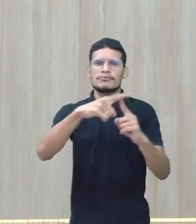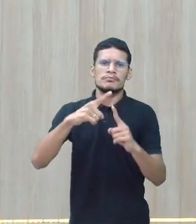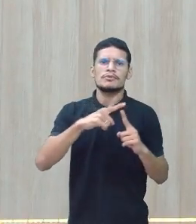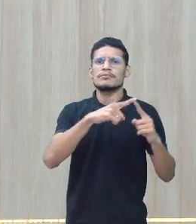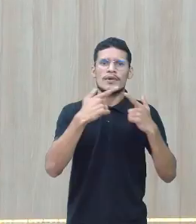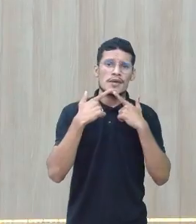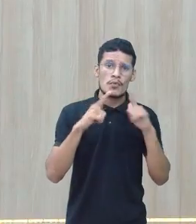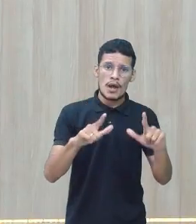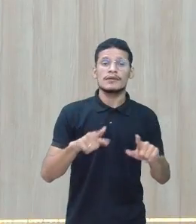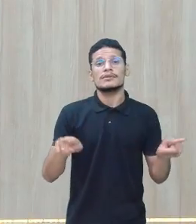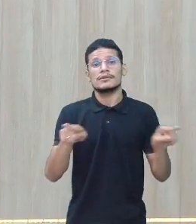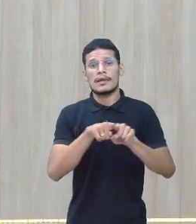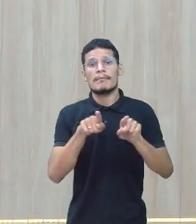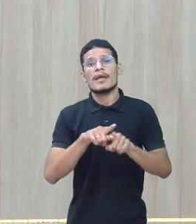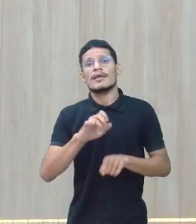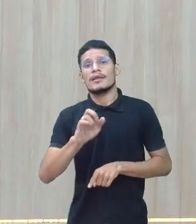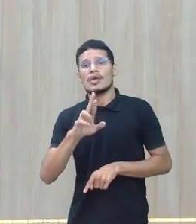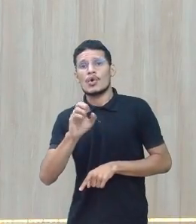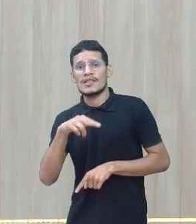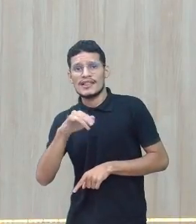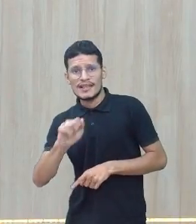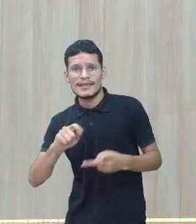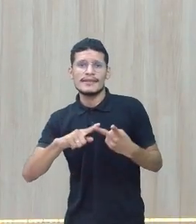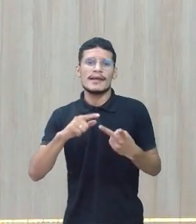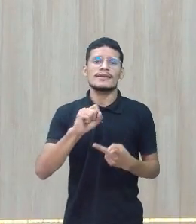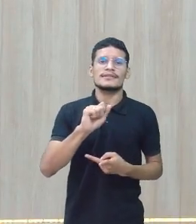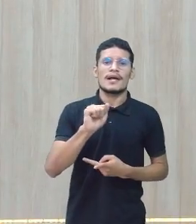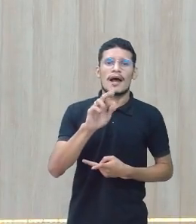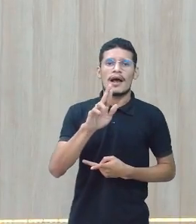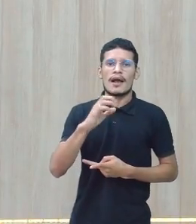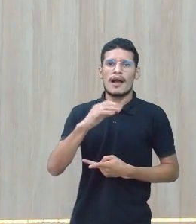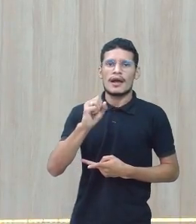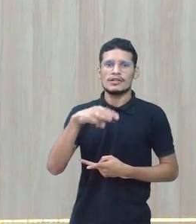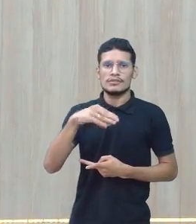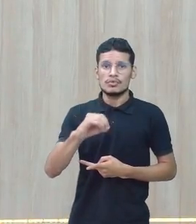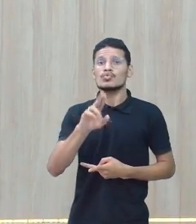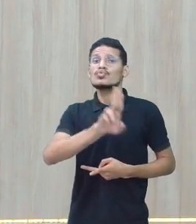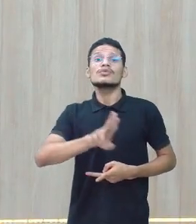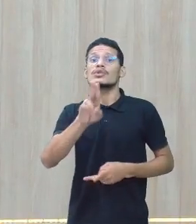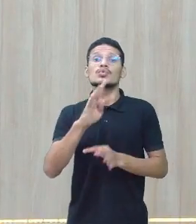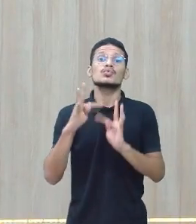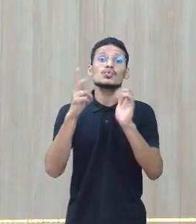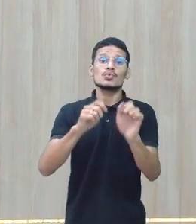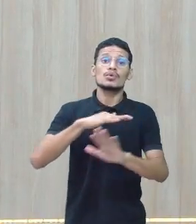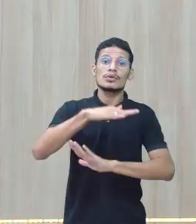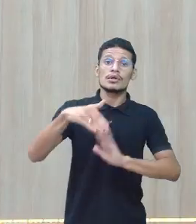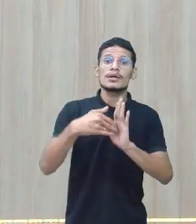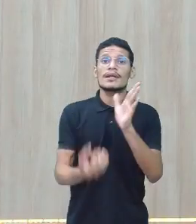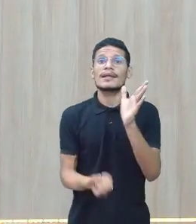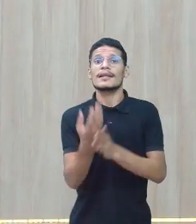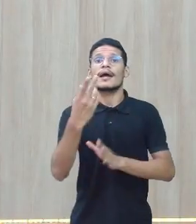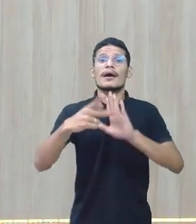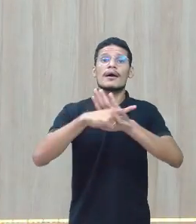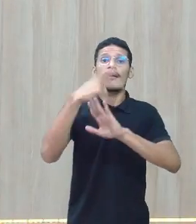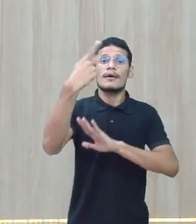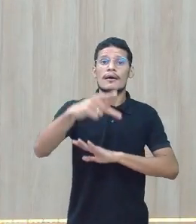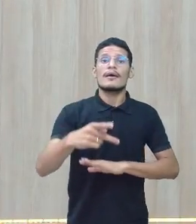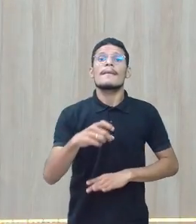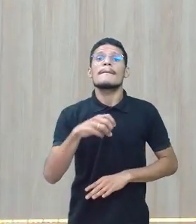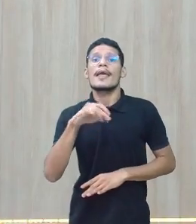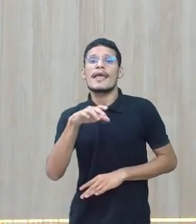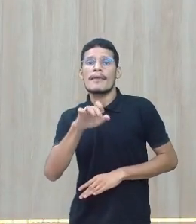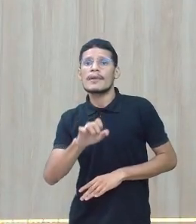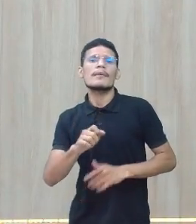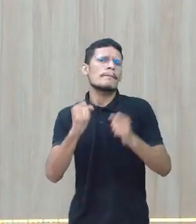linguagem, o recurso da ironia, do sarcasmo. Utilizem tudo isso que eu já expliquei para vocês para produzirem o seu próprio meme, tá certo? Utilizem